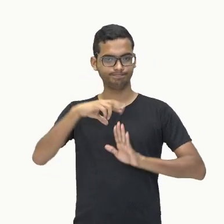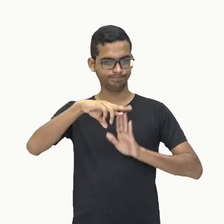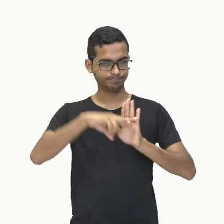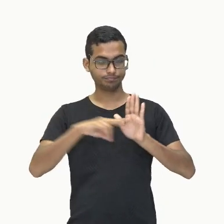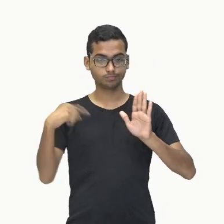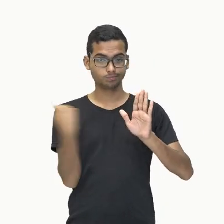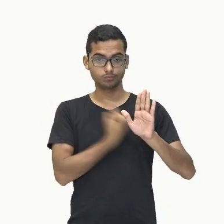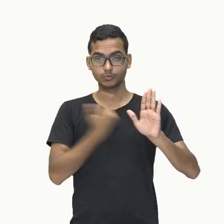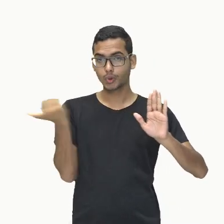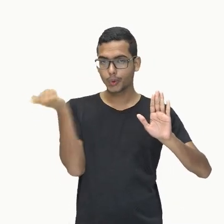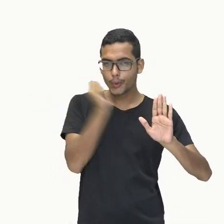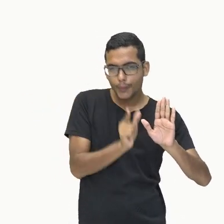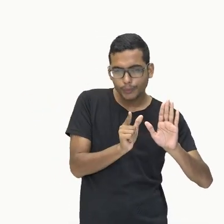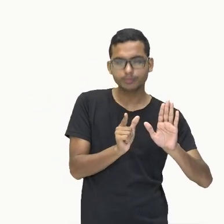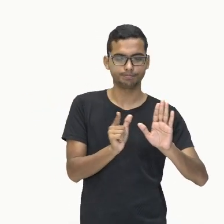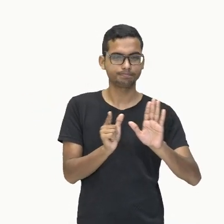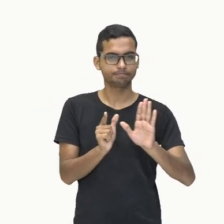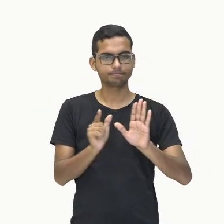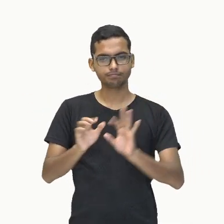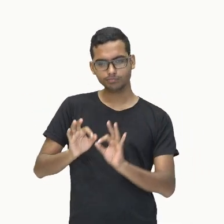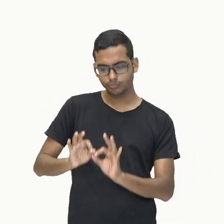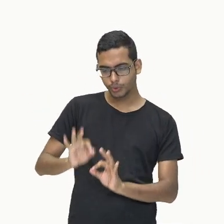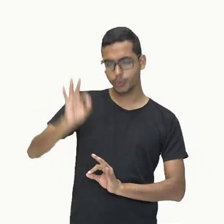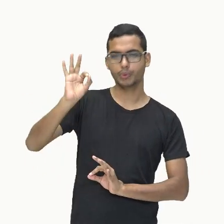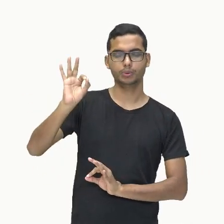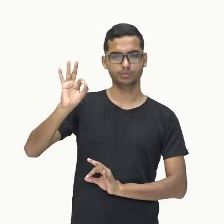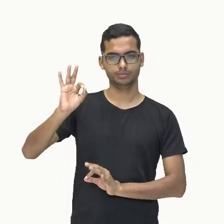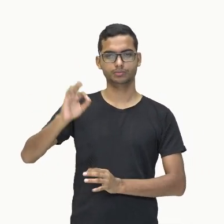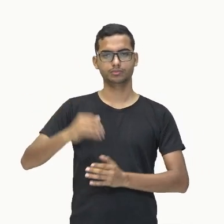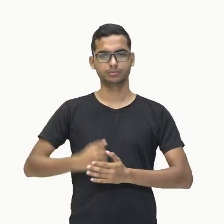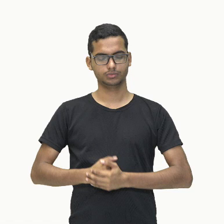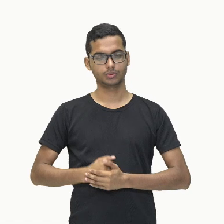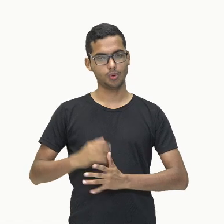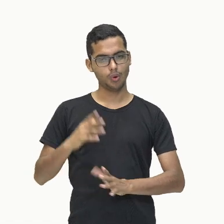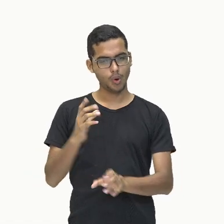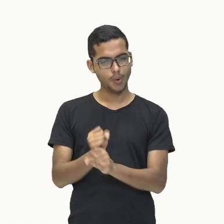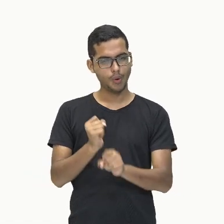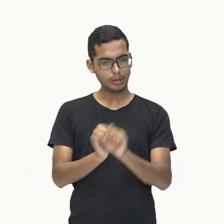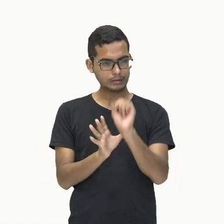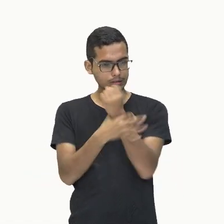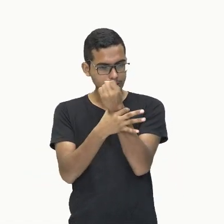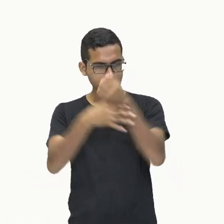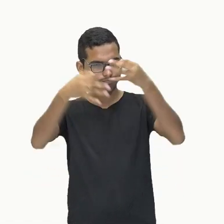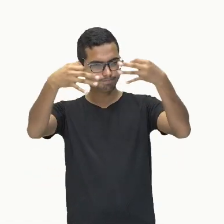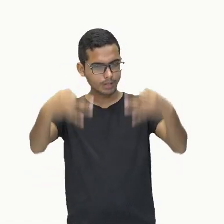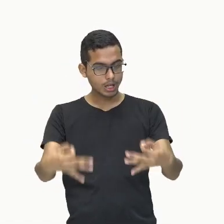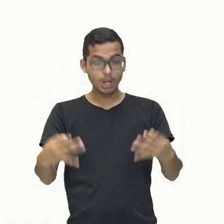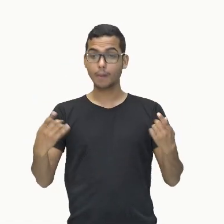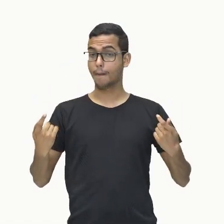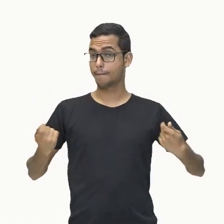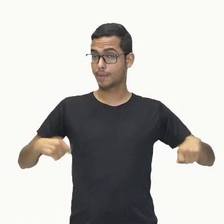gente obter essa distância com um cálculo seguro, a gente